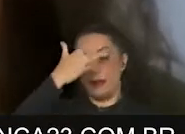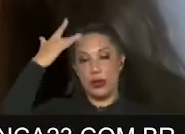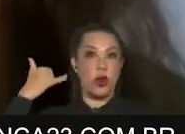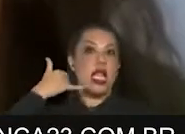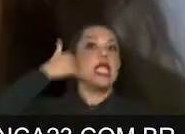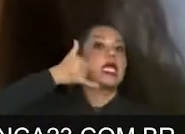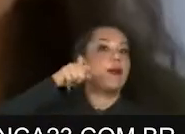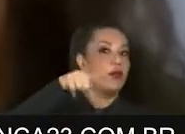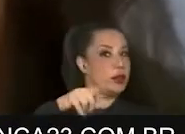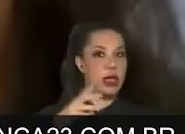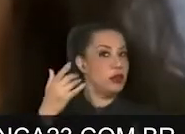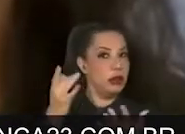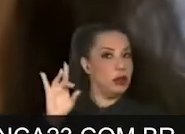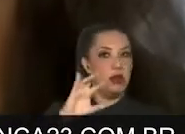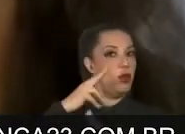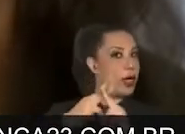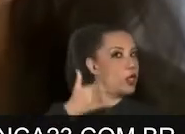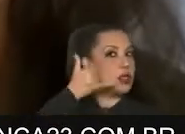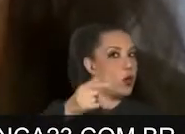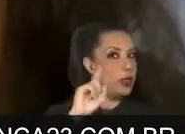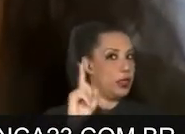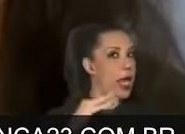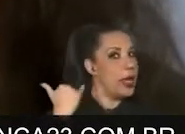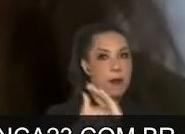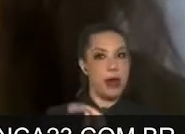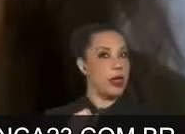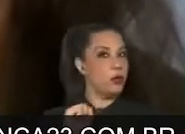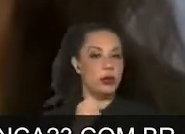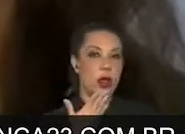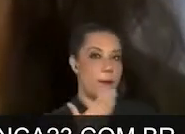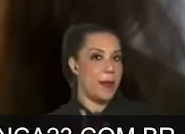telefone, e-mail ou mensagens. Se você receber qualquer